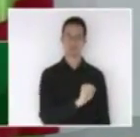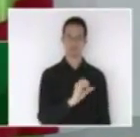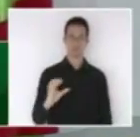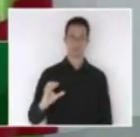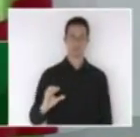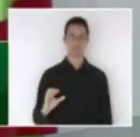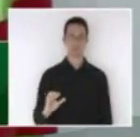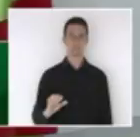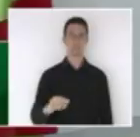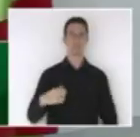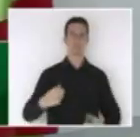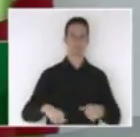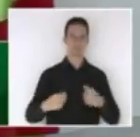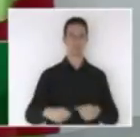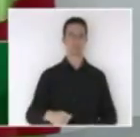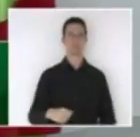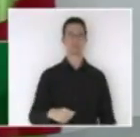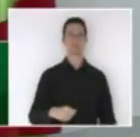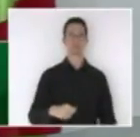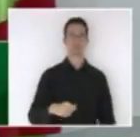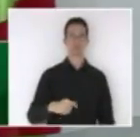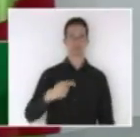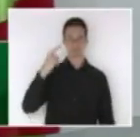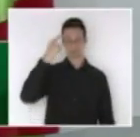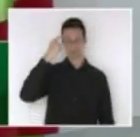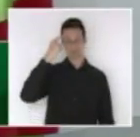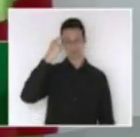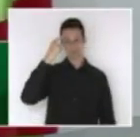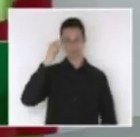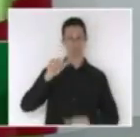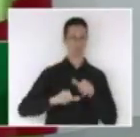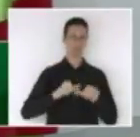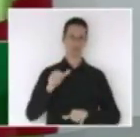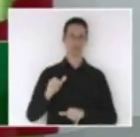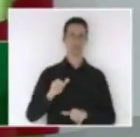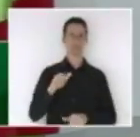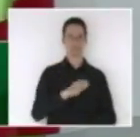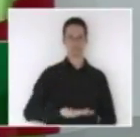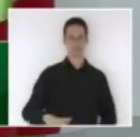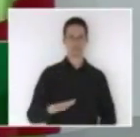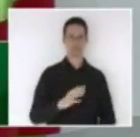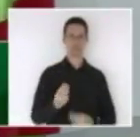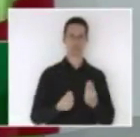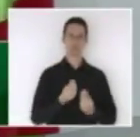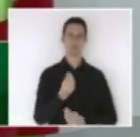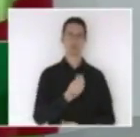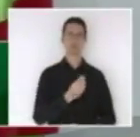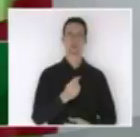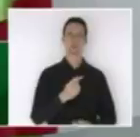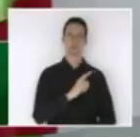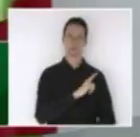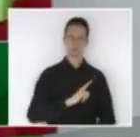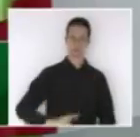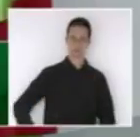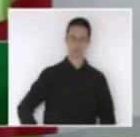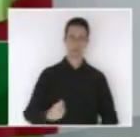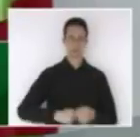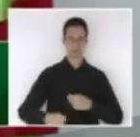que rever essa situação de governabilidade. E o tema que eu trago